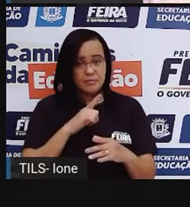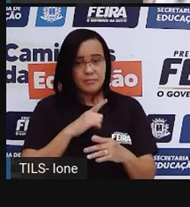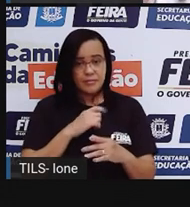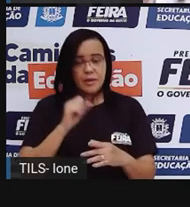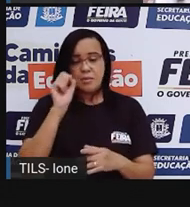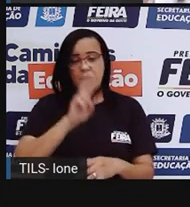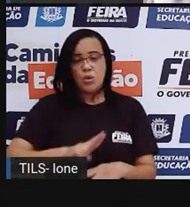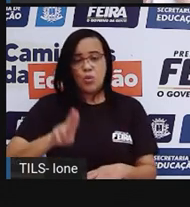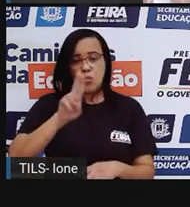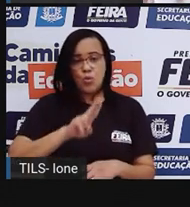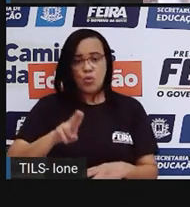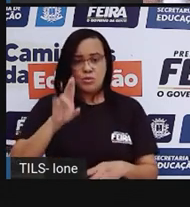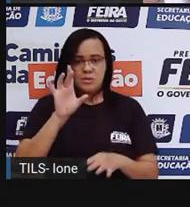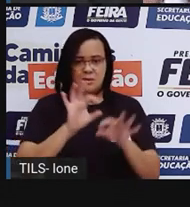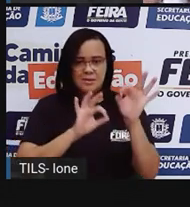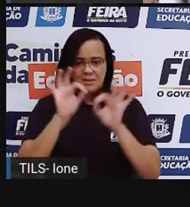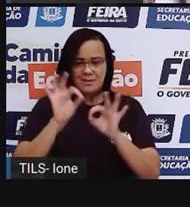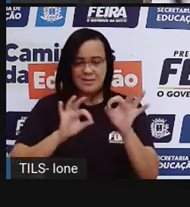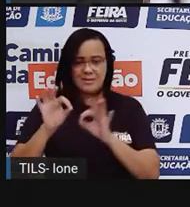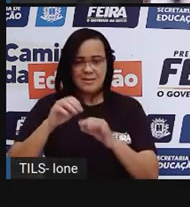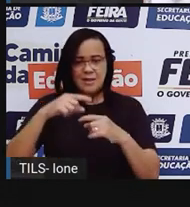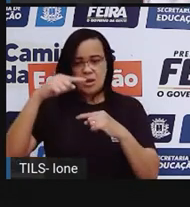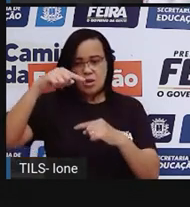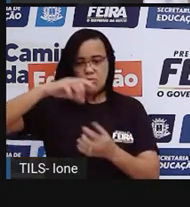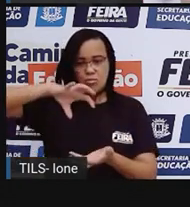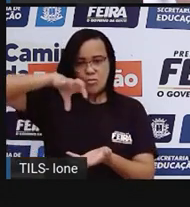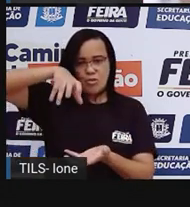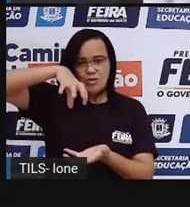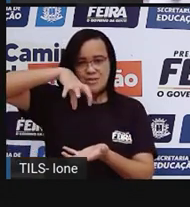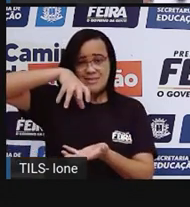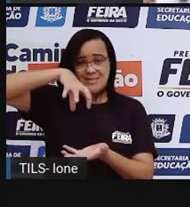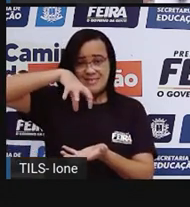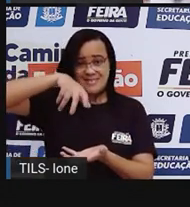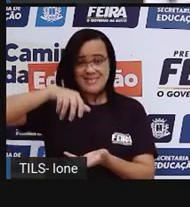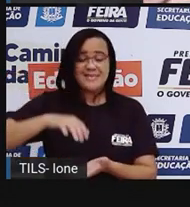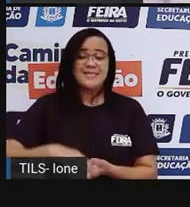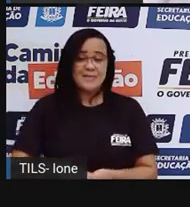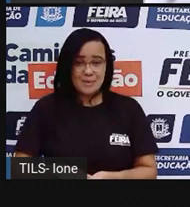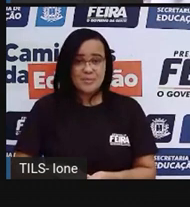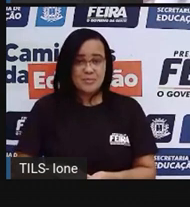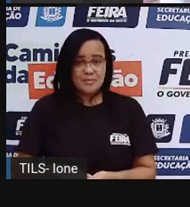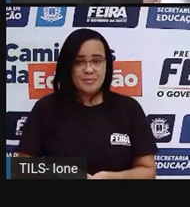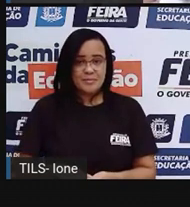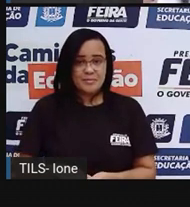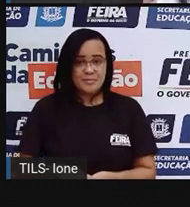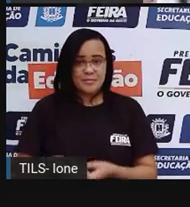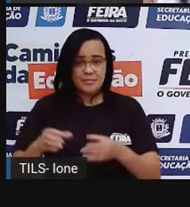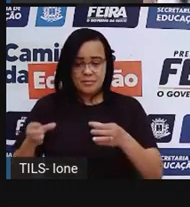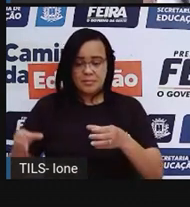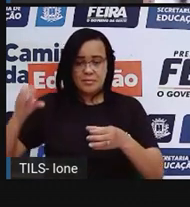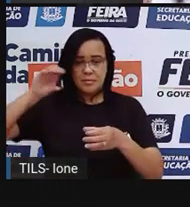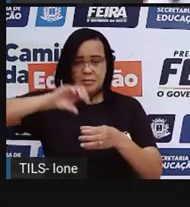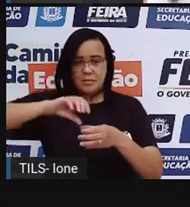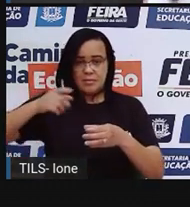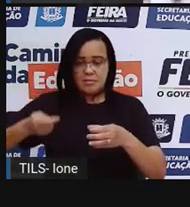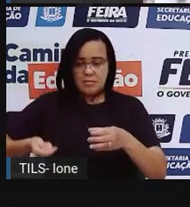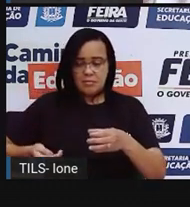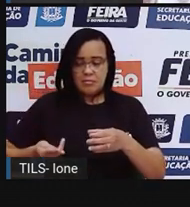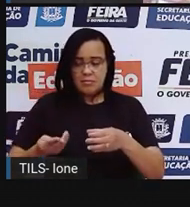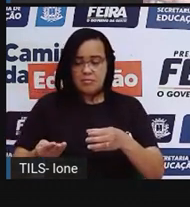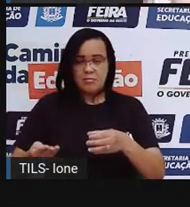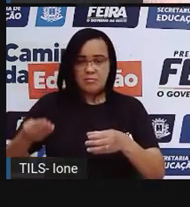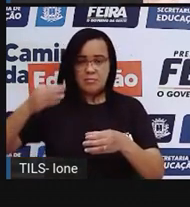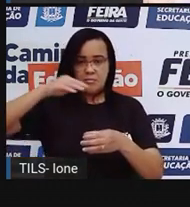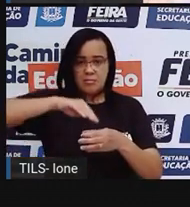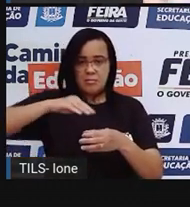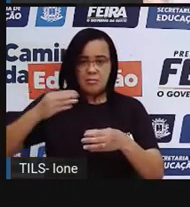colocar no seu pote. Então, o que é que a gente vai fazer? Ó, a gente vai colocar uma ou duas colheres de sopa de cola com glitter.